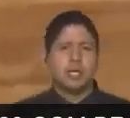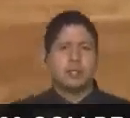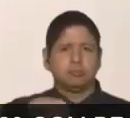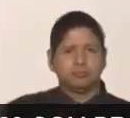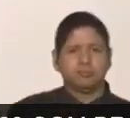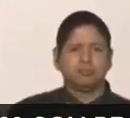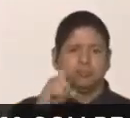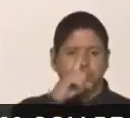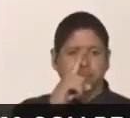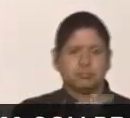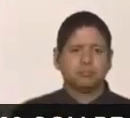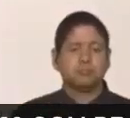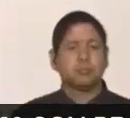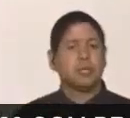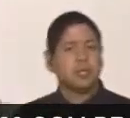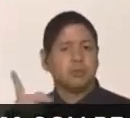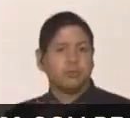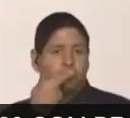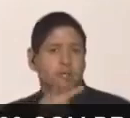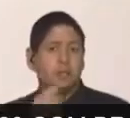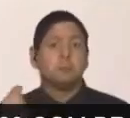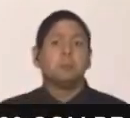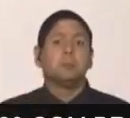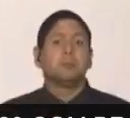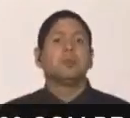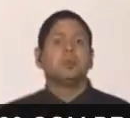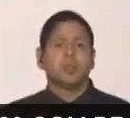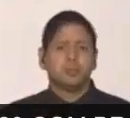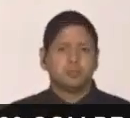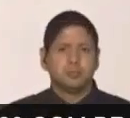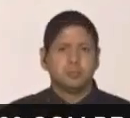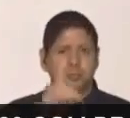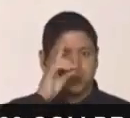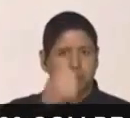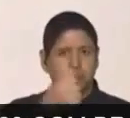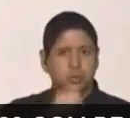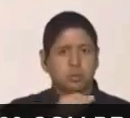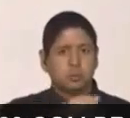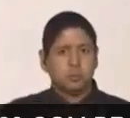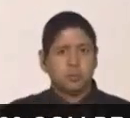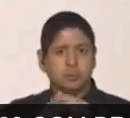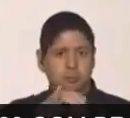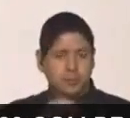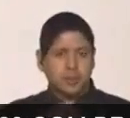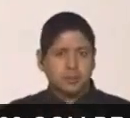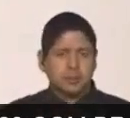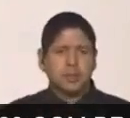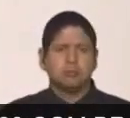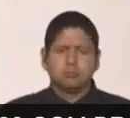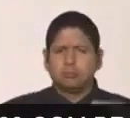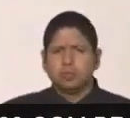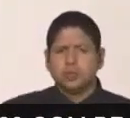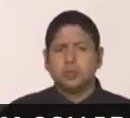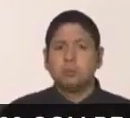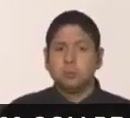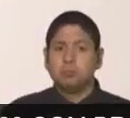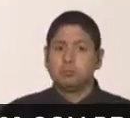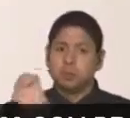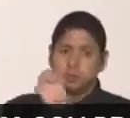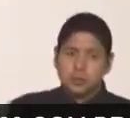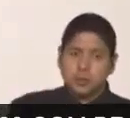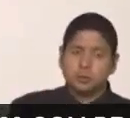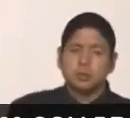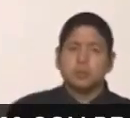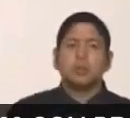reduzidos. É fundamental que a gente, a partir do 18 de maio, possa estabelecer uma política de Estado, né,